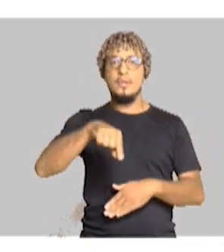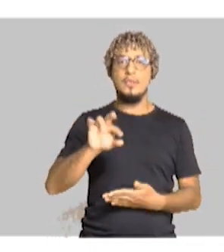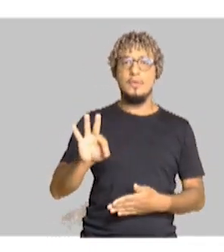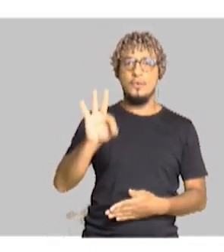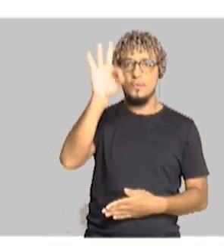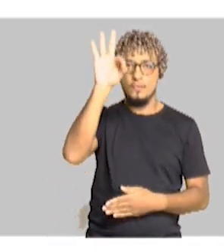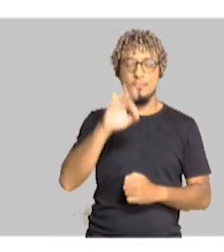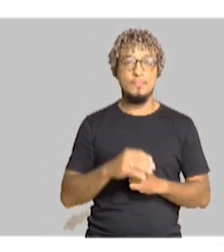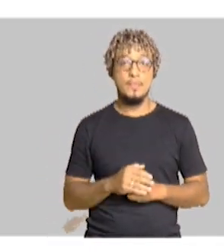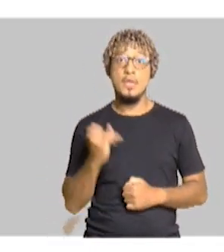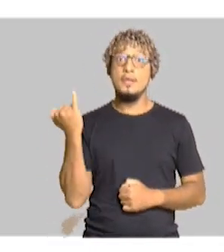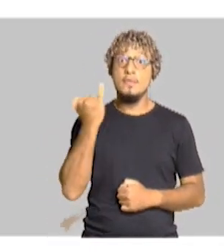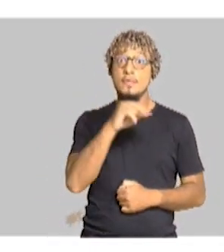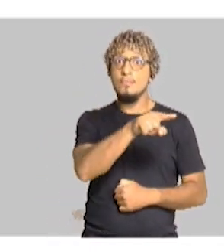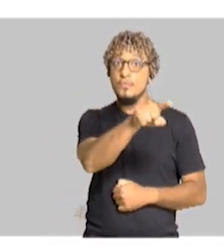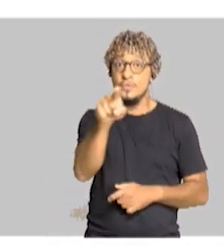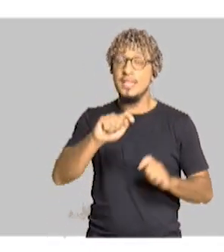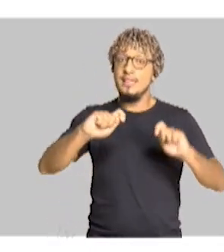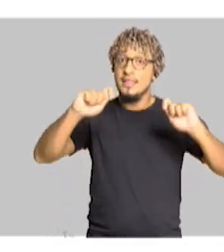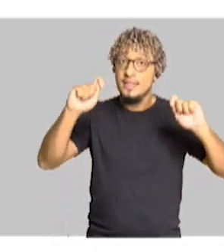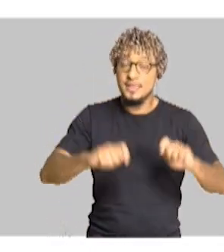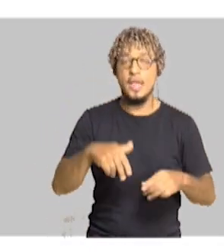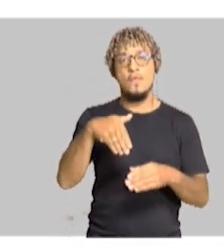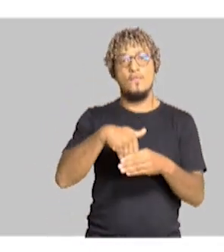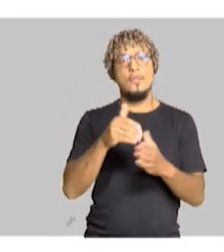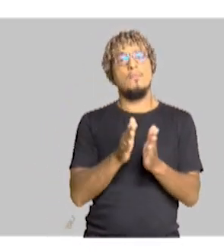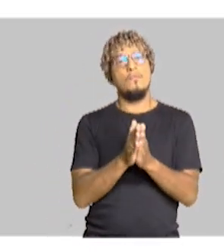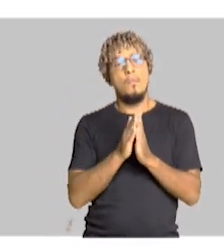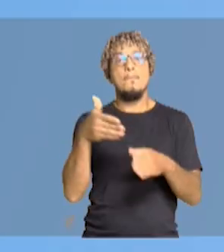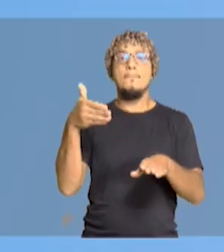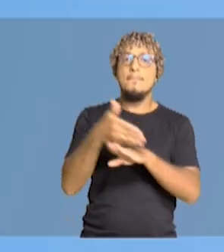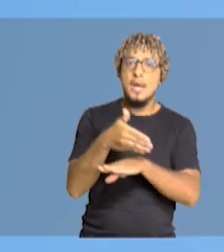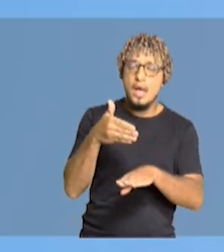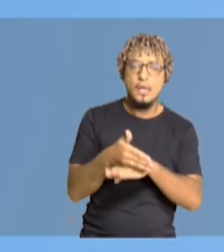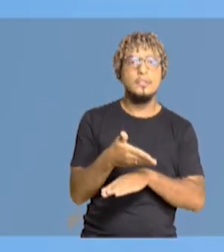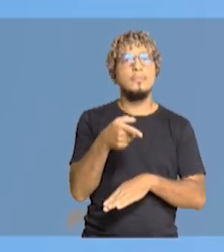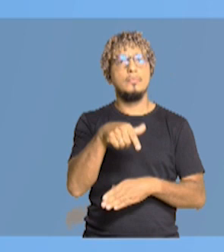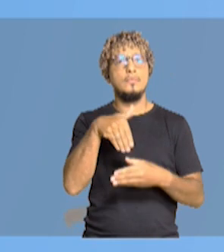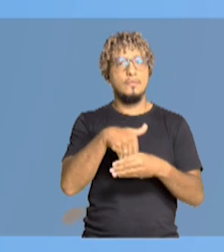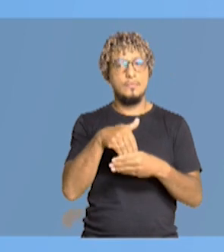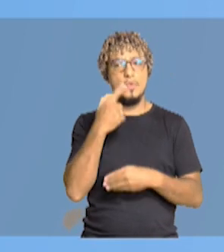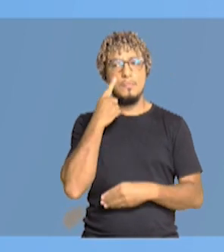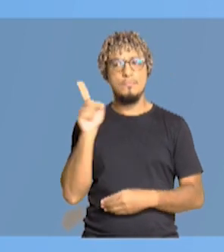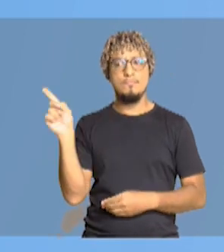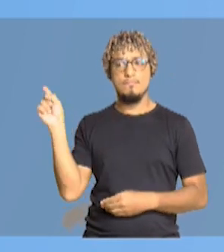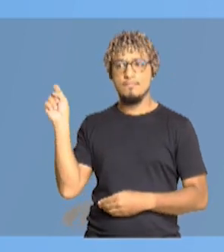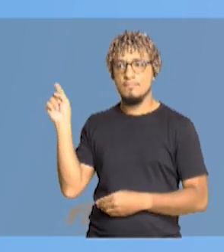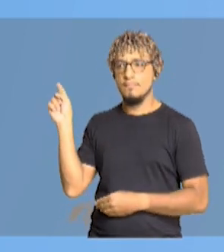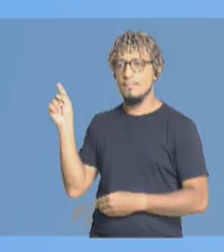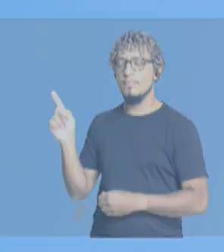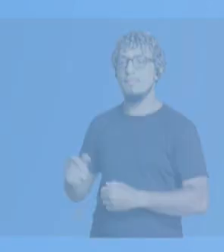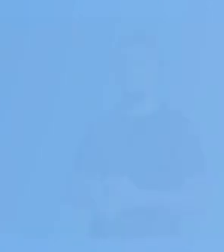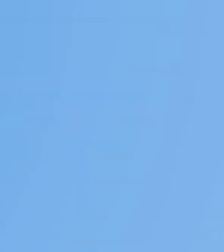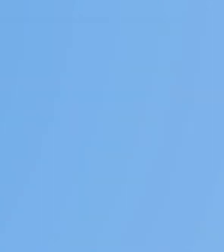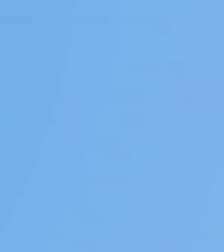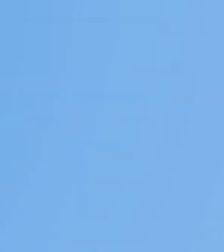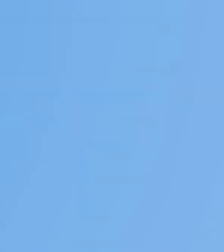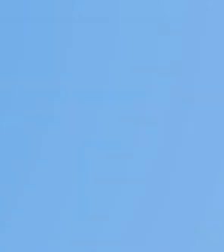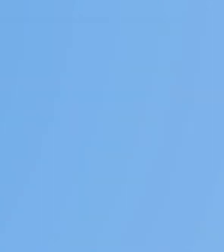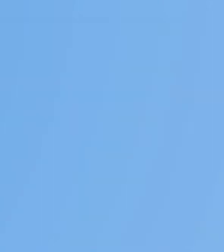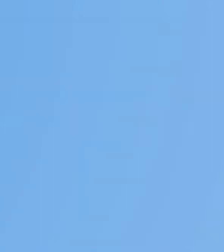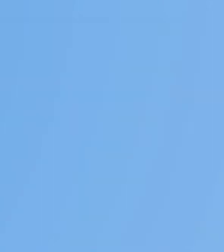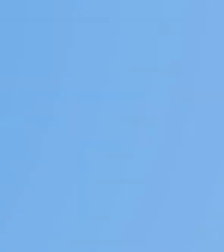e é importante que que estão aptos a votar participem desse processo eleitoral São 24.716